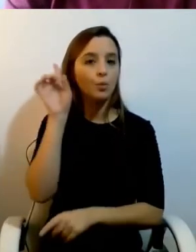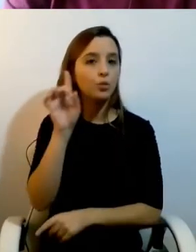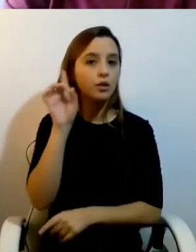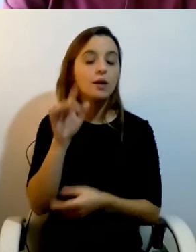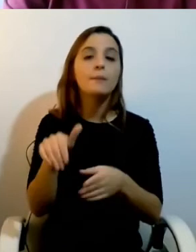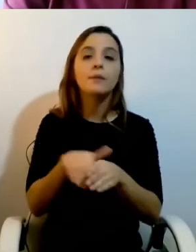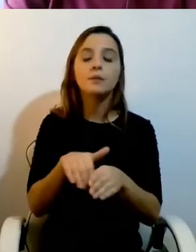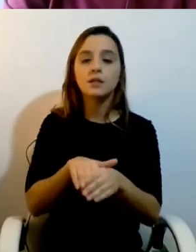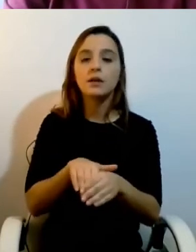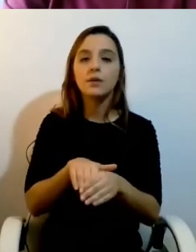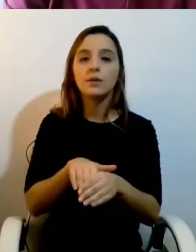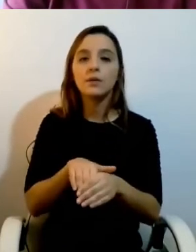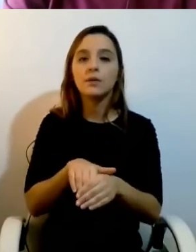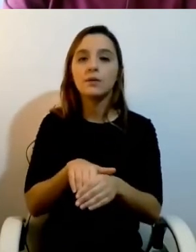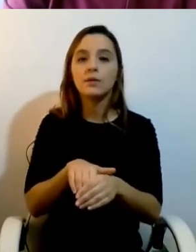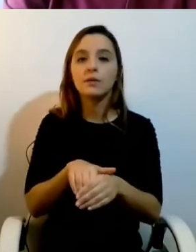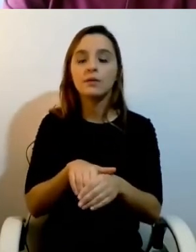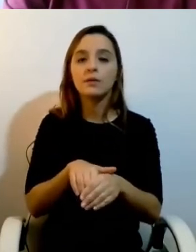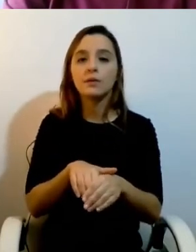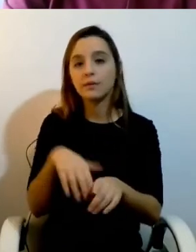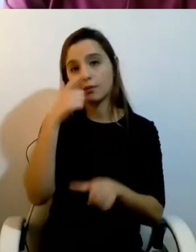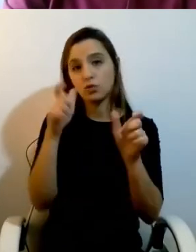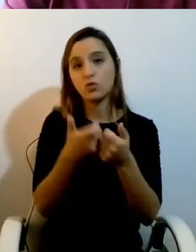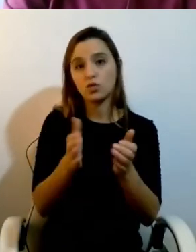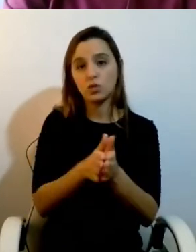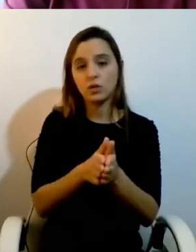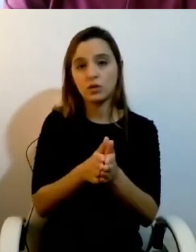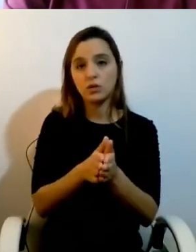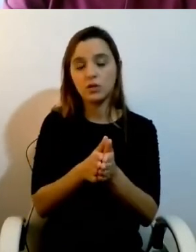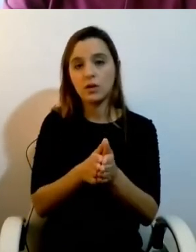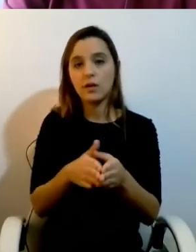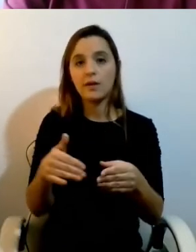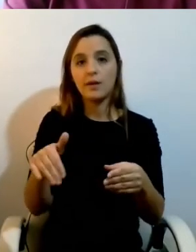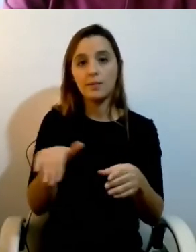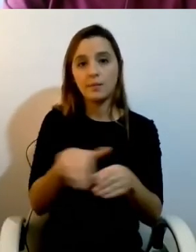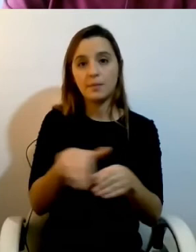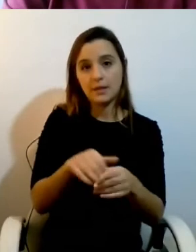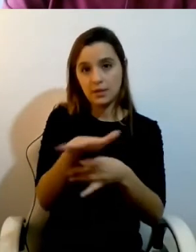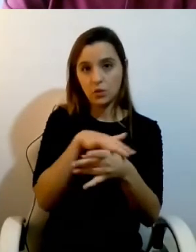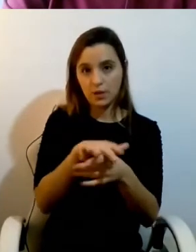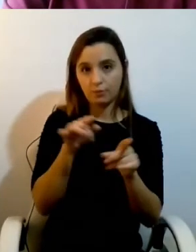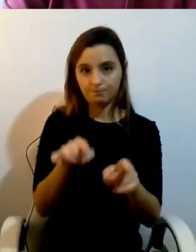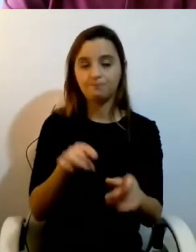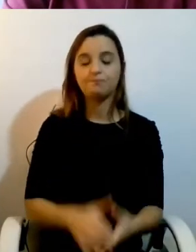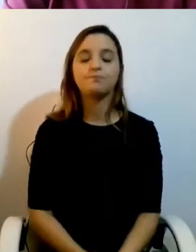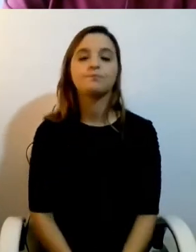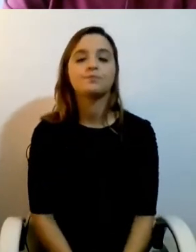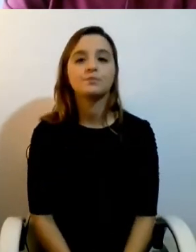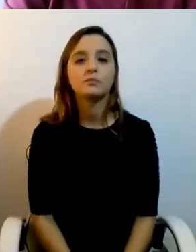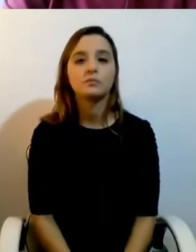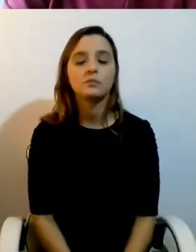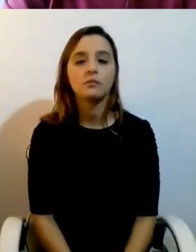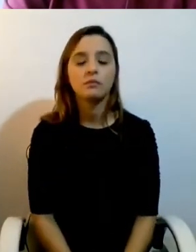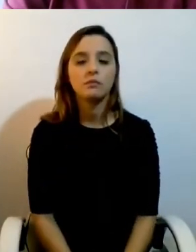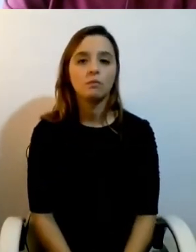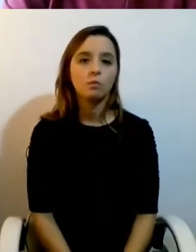todos aqueles que estão envolvidos nesta realidade. E que o